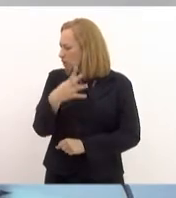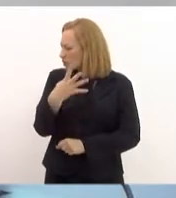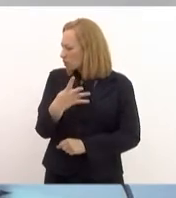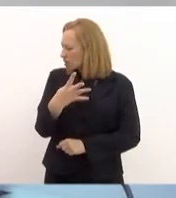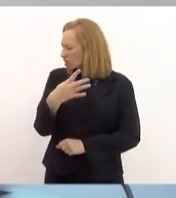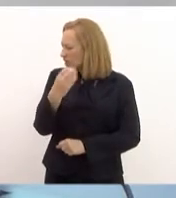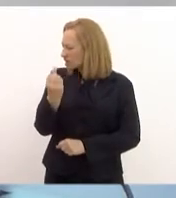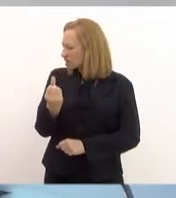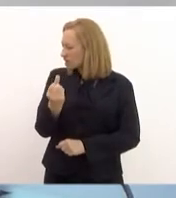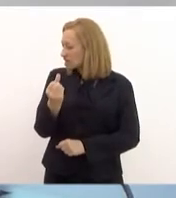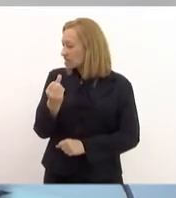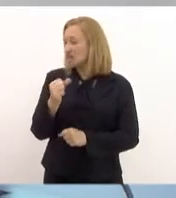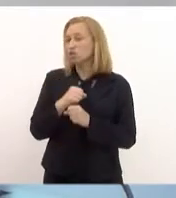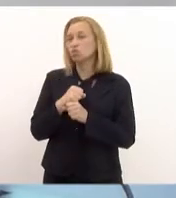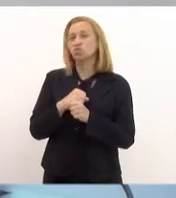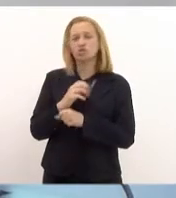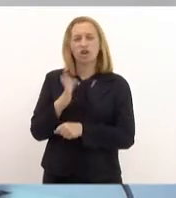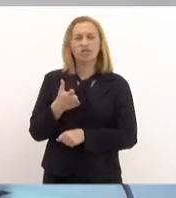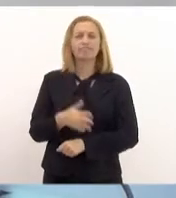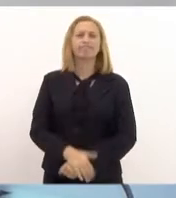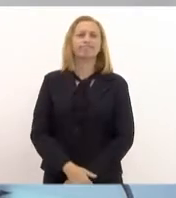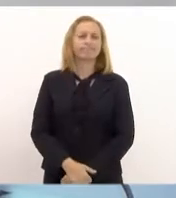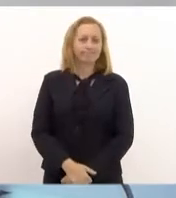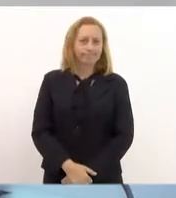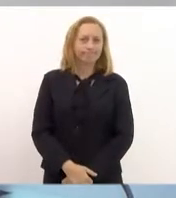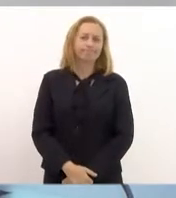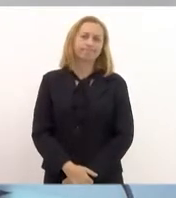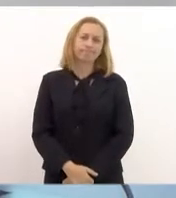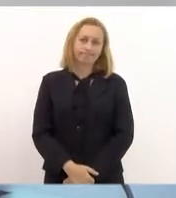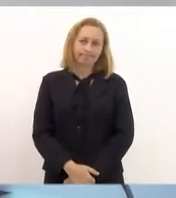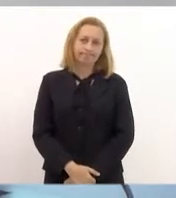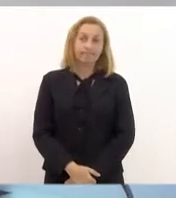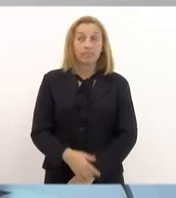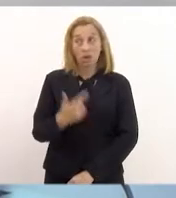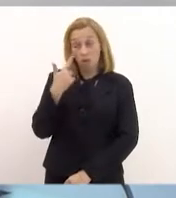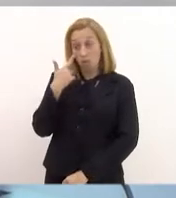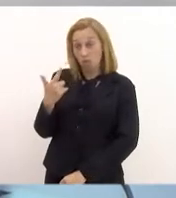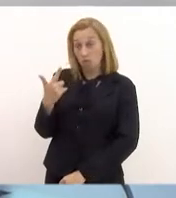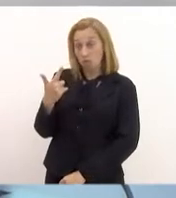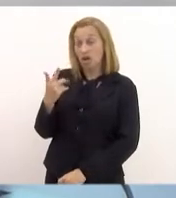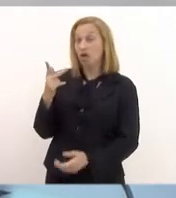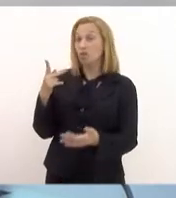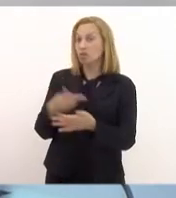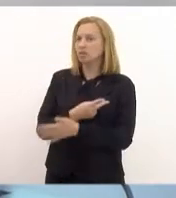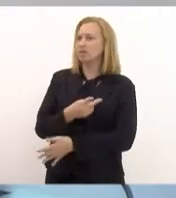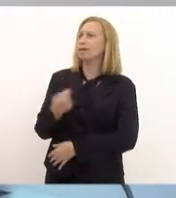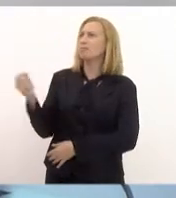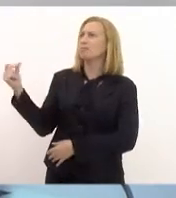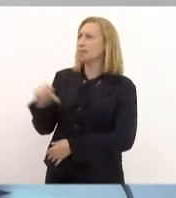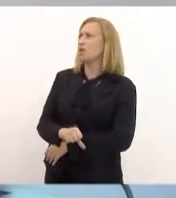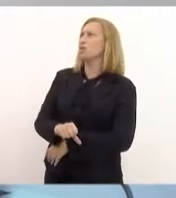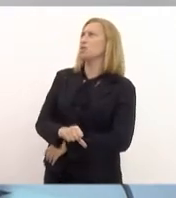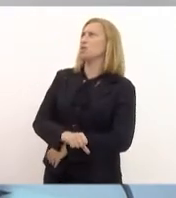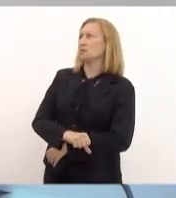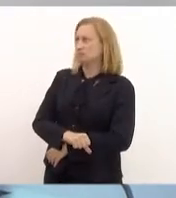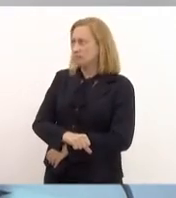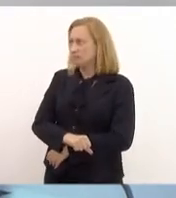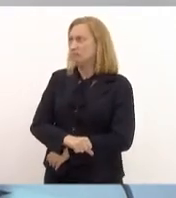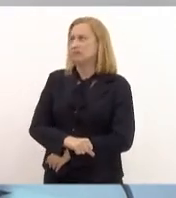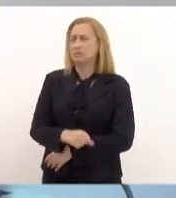46 anos. E o diabo é que eu vi isso acontecer, pior que isso, né, dos